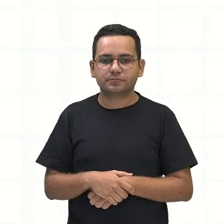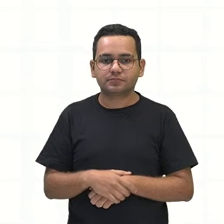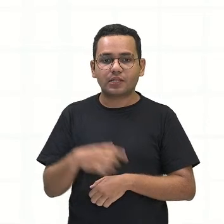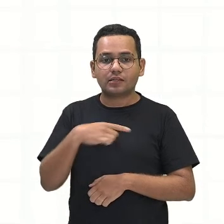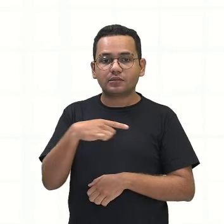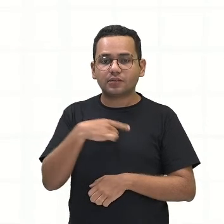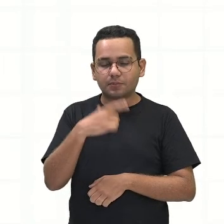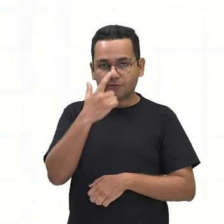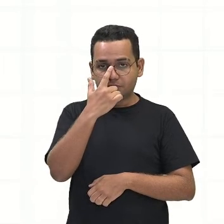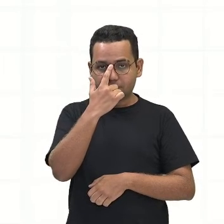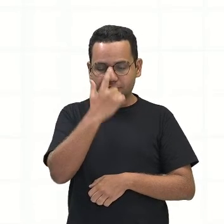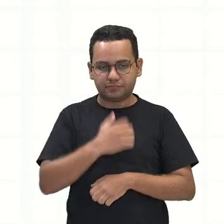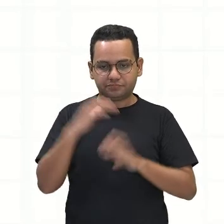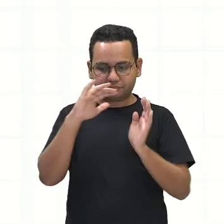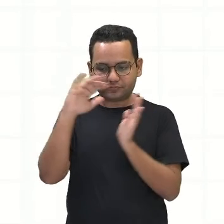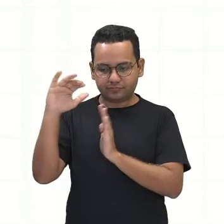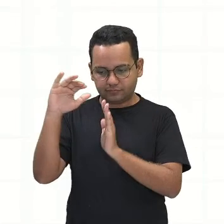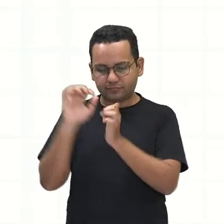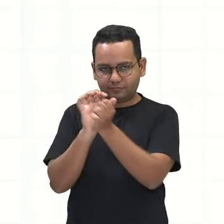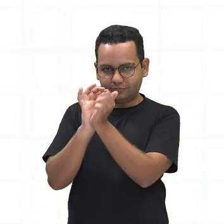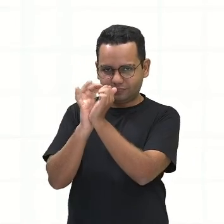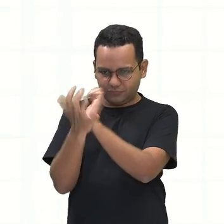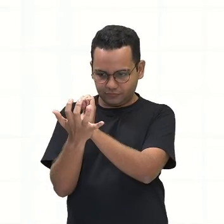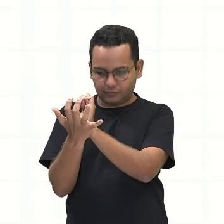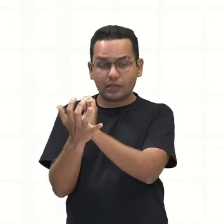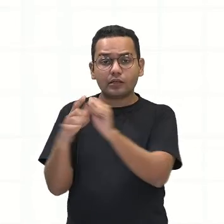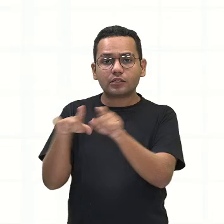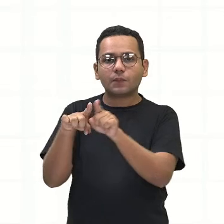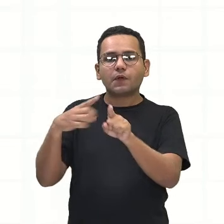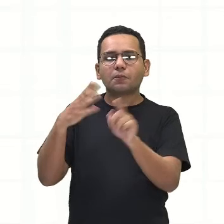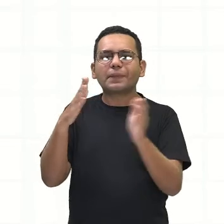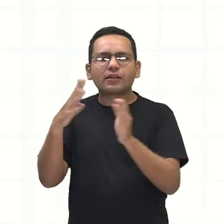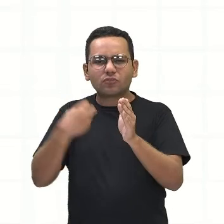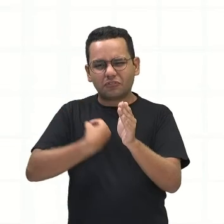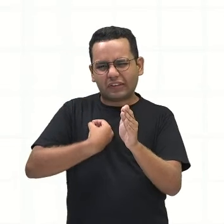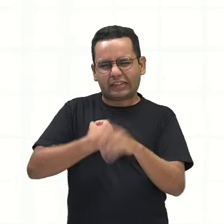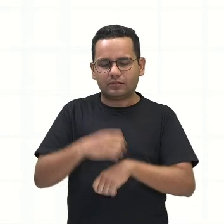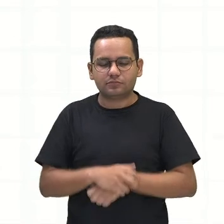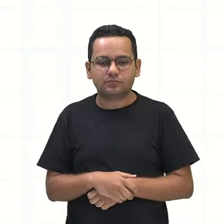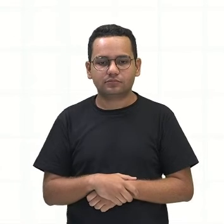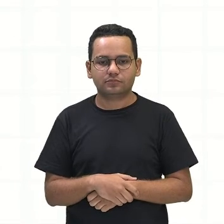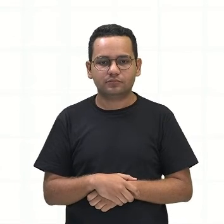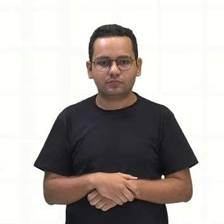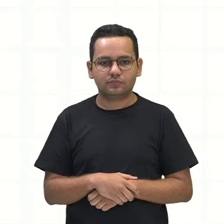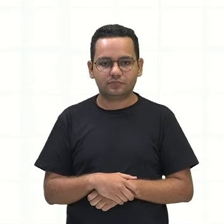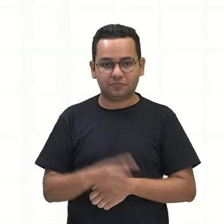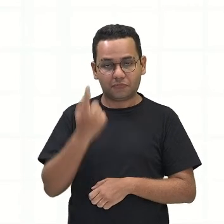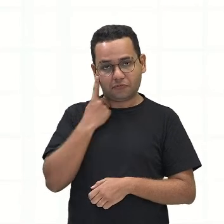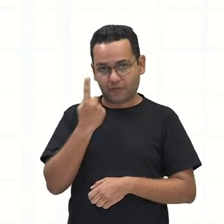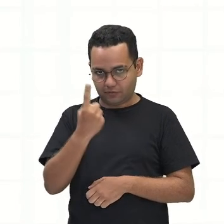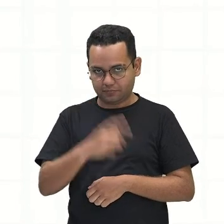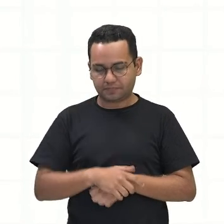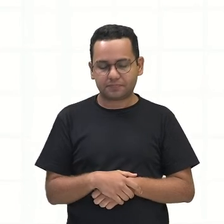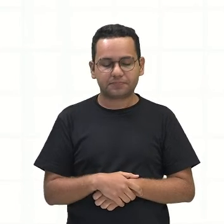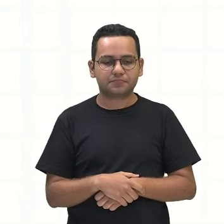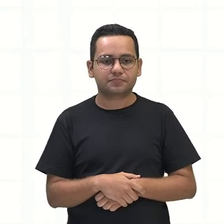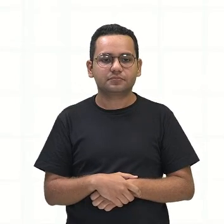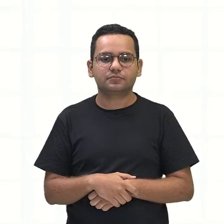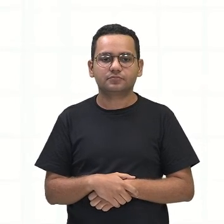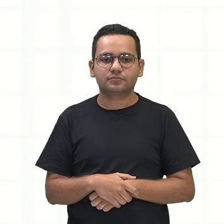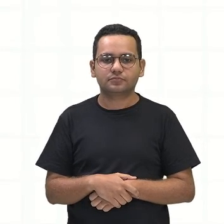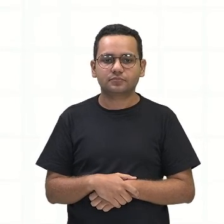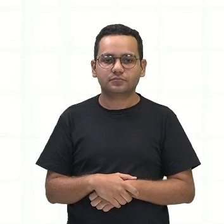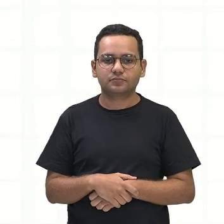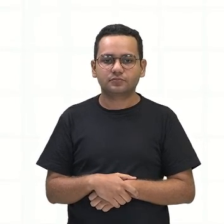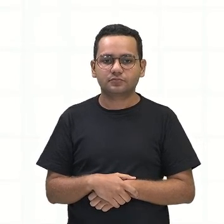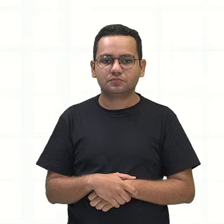vida das angiospermas. E para esse ciclo de vida das angiospermas, nós vamos detalhar aí, ó, que todas